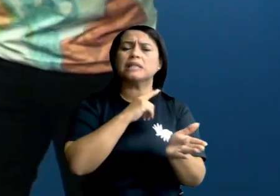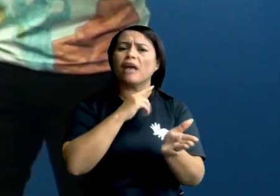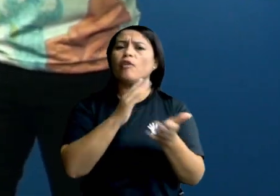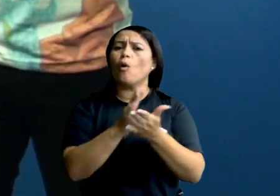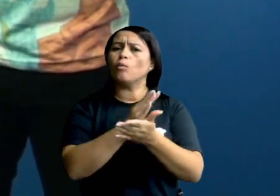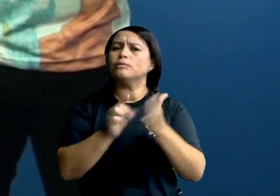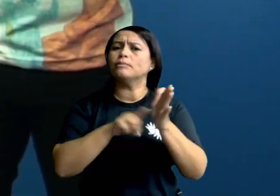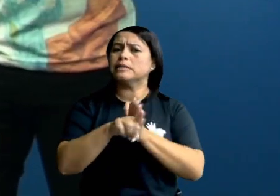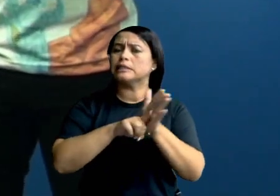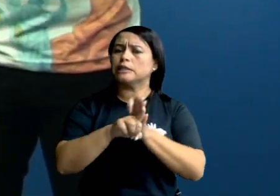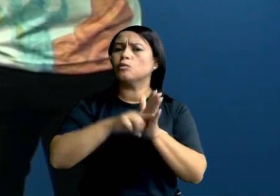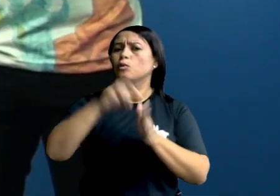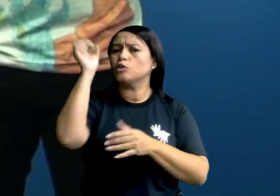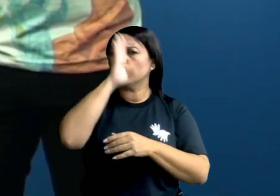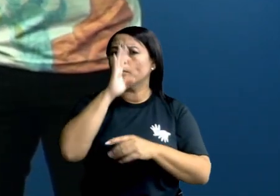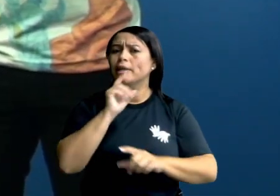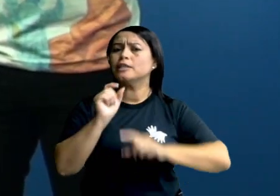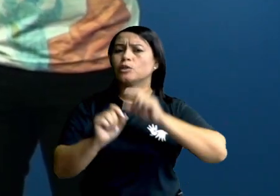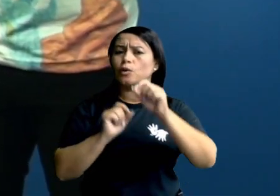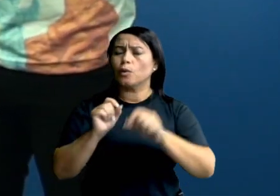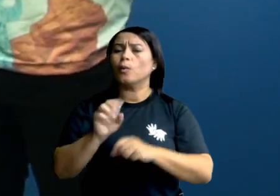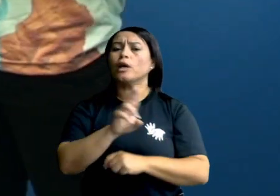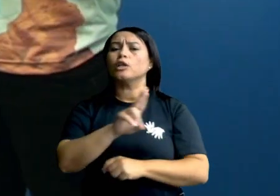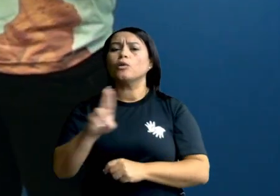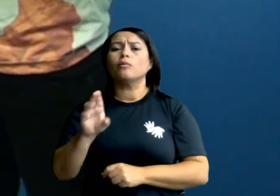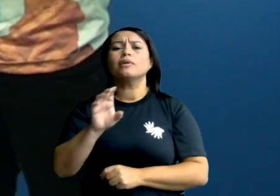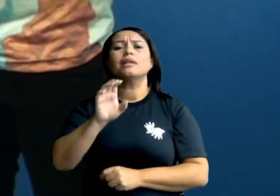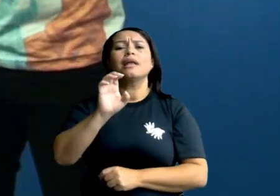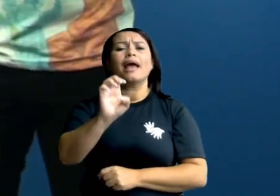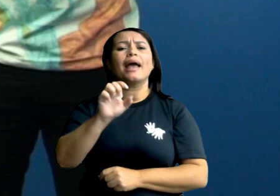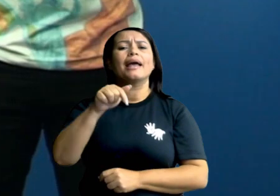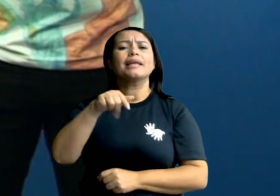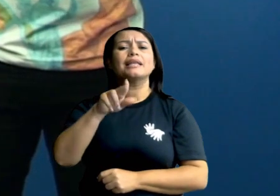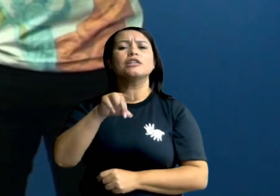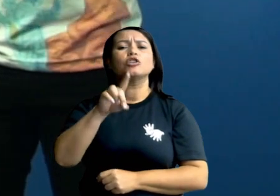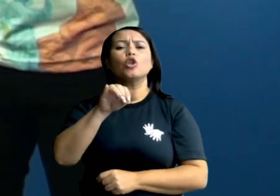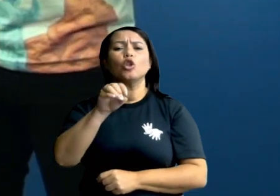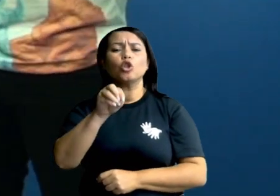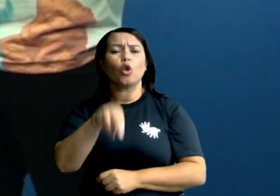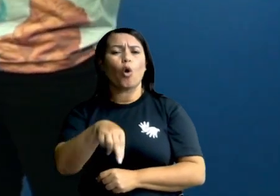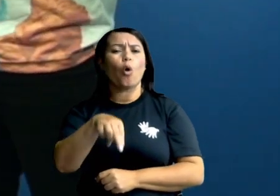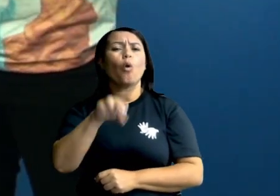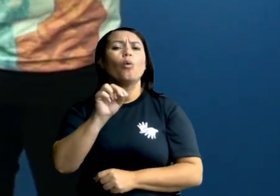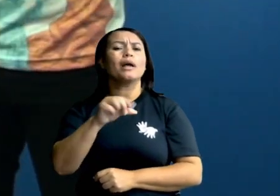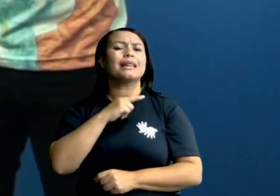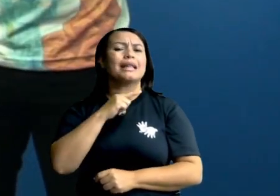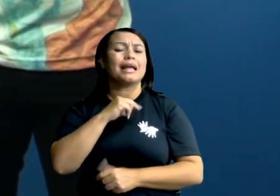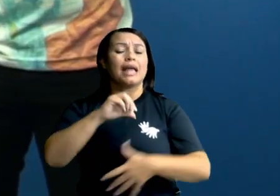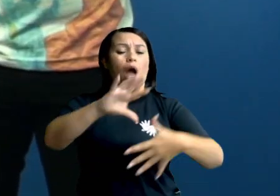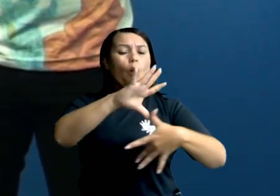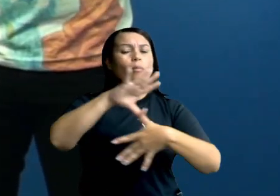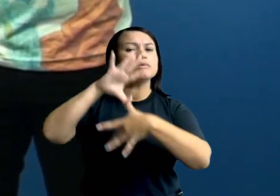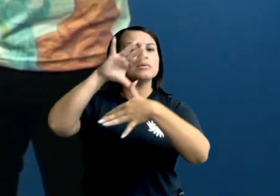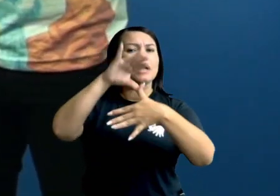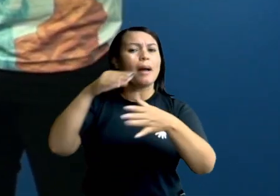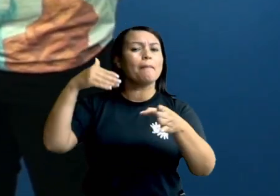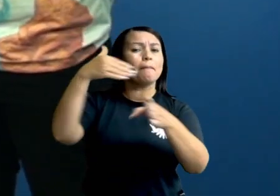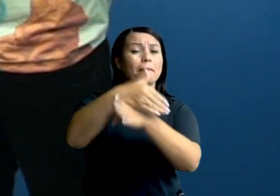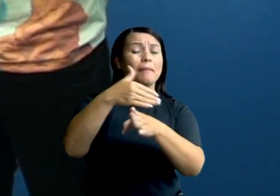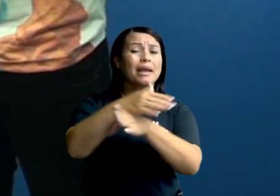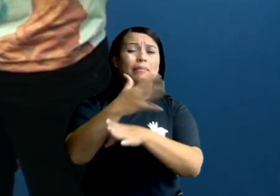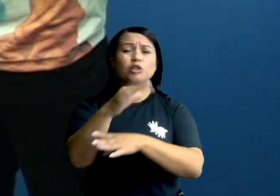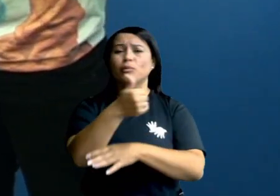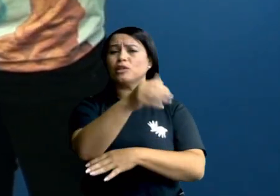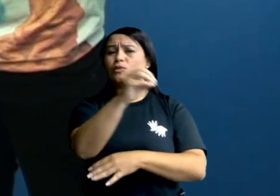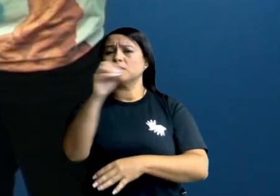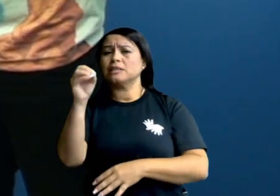pesquisadores brasileiros, sobretudo uma delas chamada Niede Guidon, que ela diz que a ocupação da América teria acontecido aí há mais de 100 mil